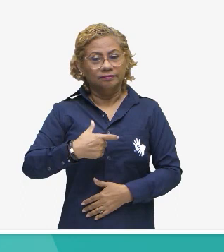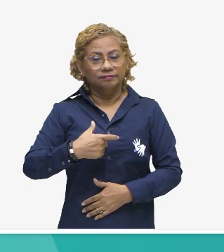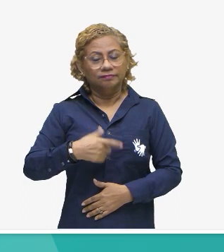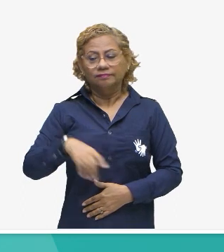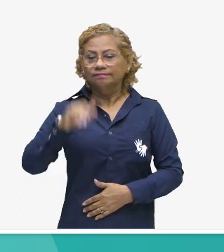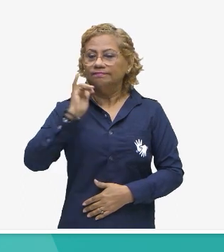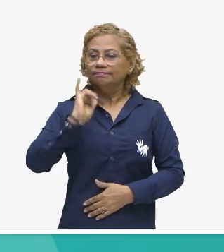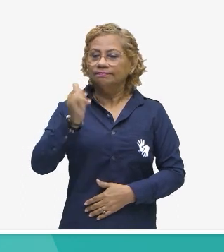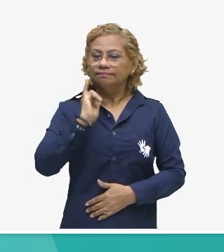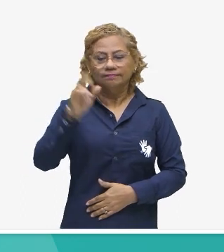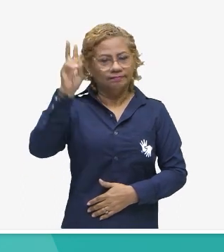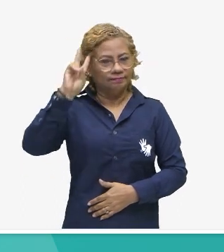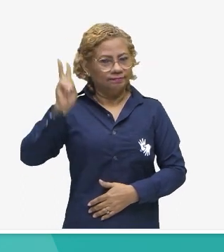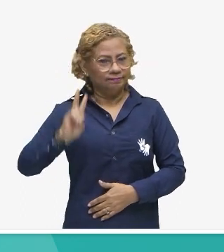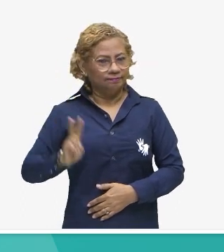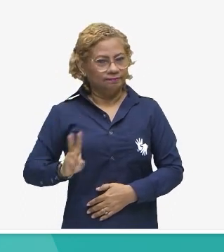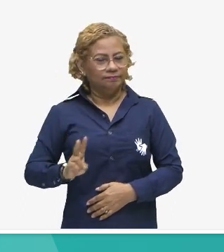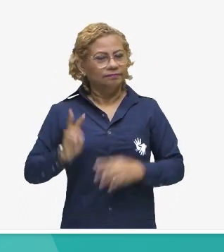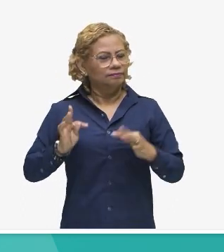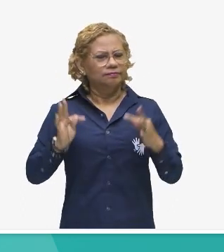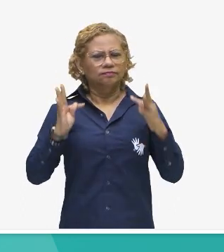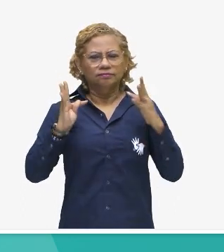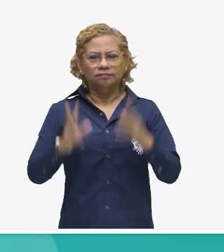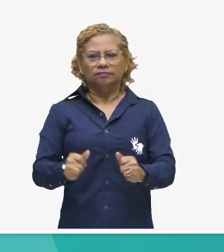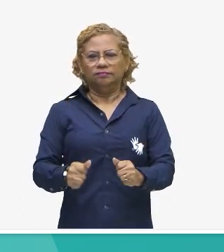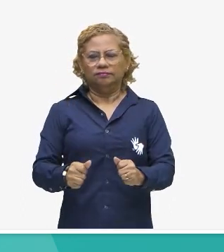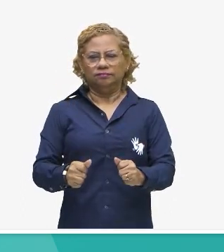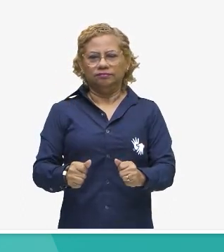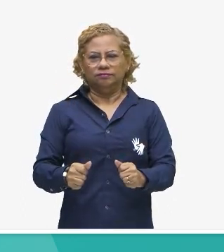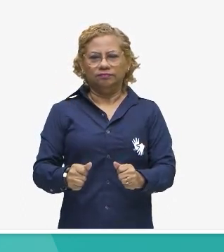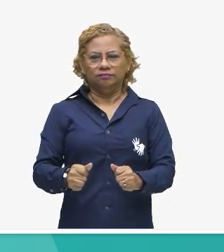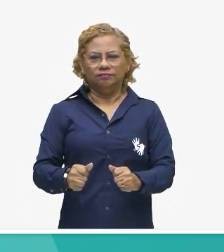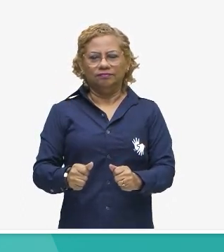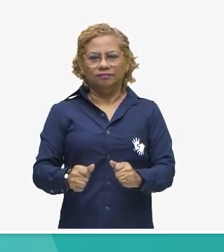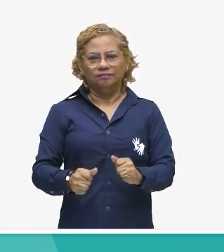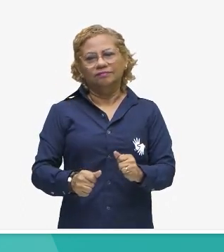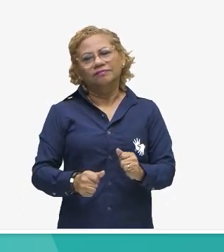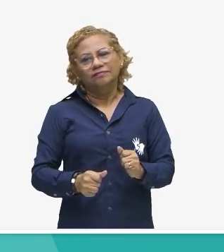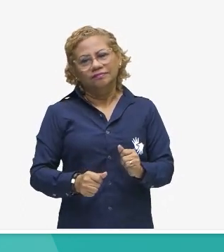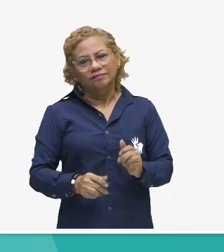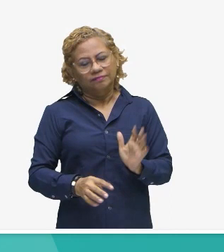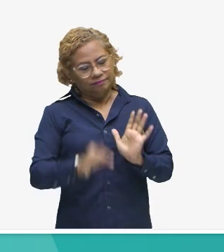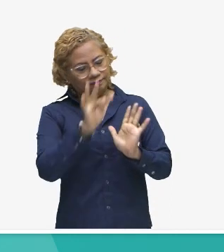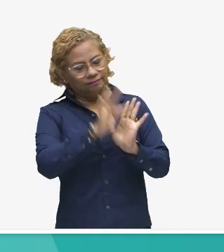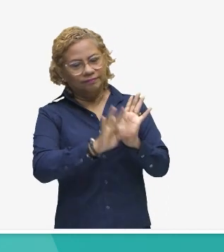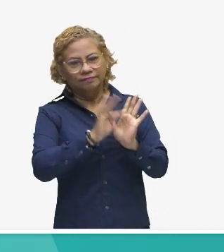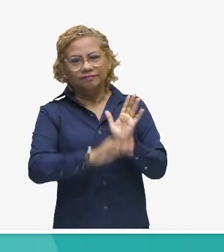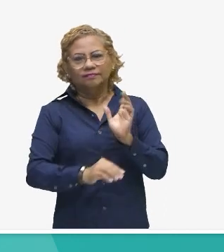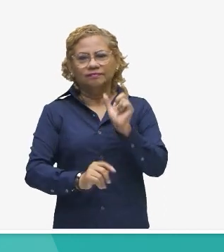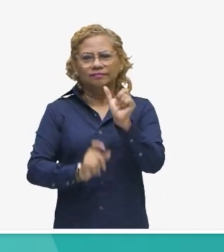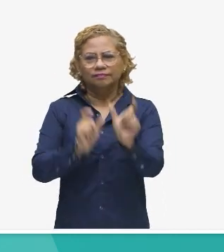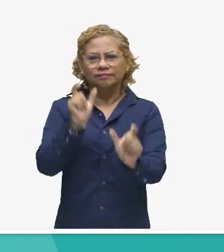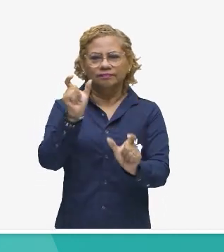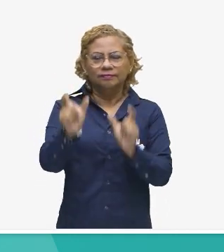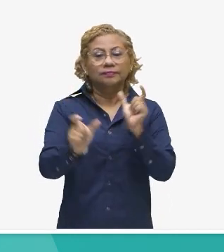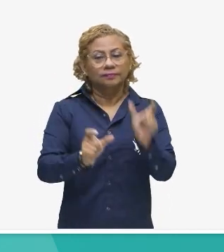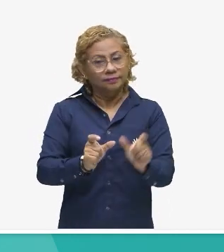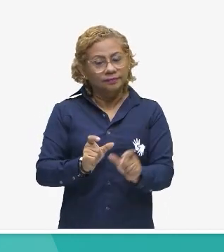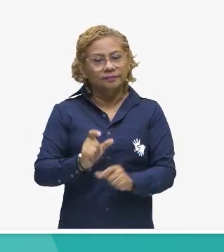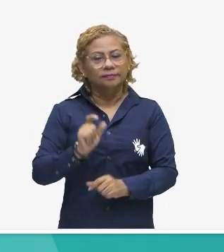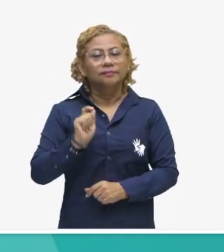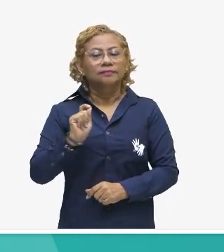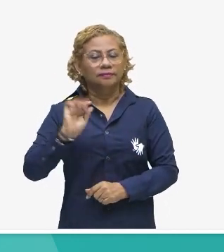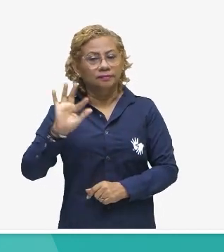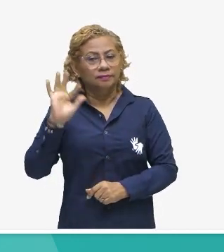faz todas essas ações e chega na festa, Ele chegou,